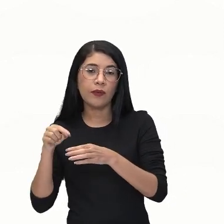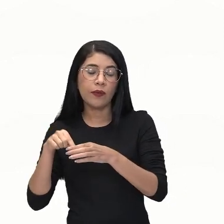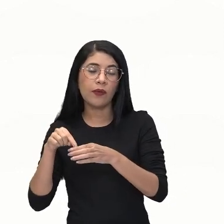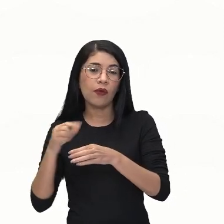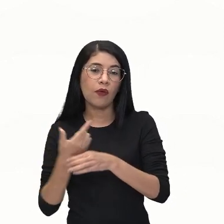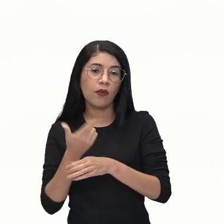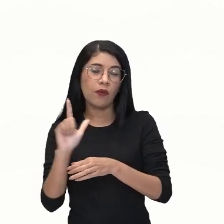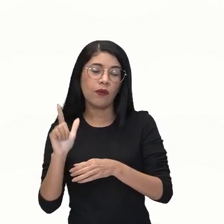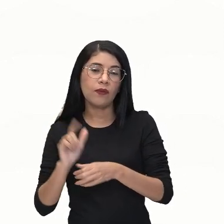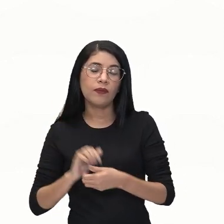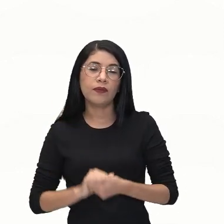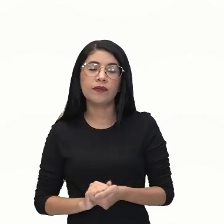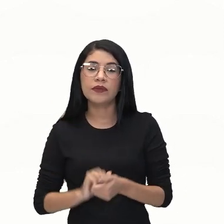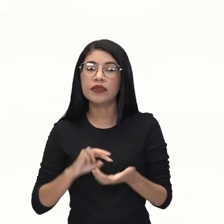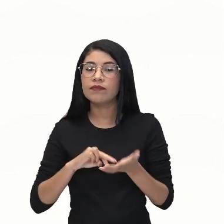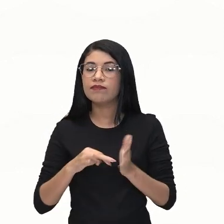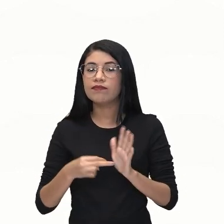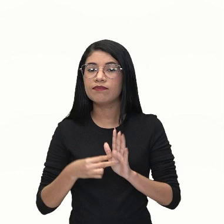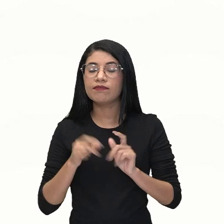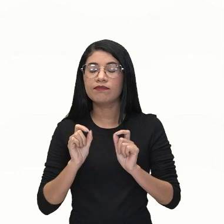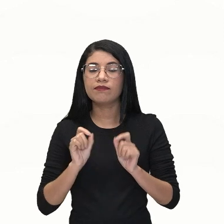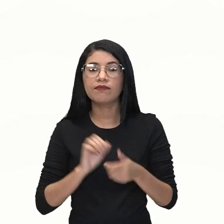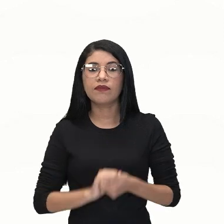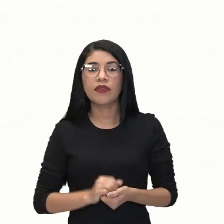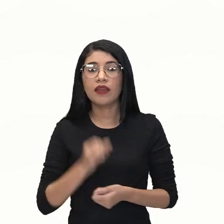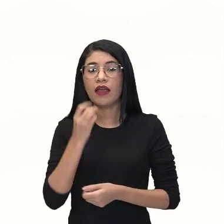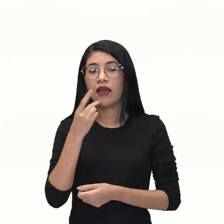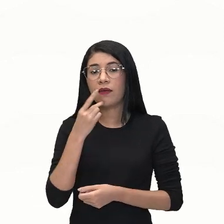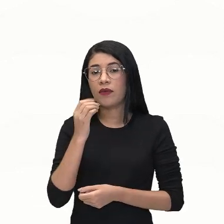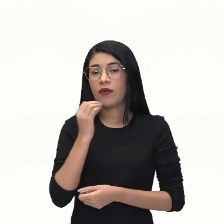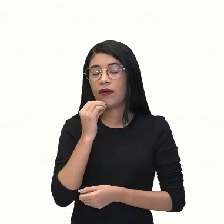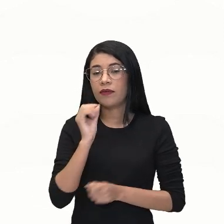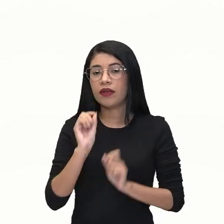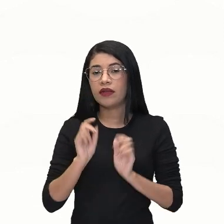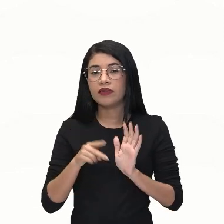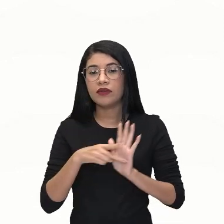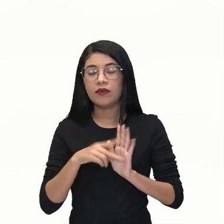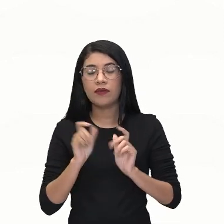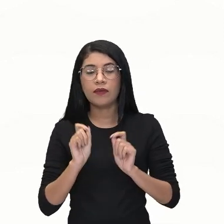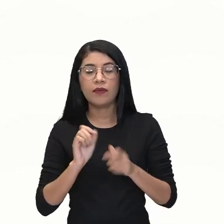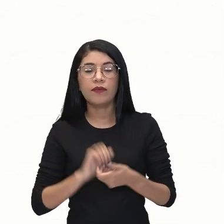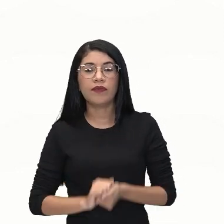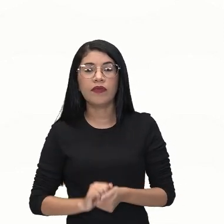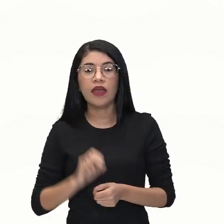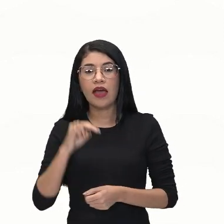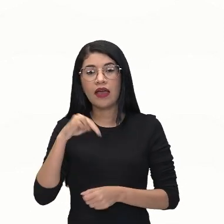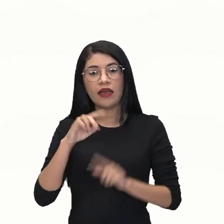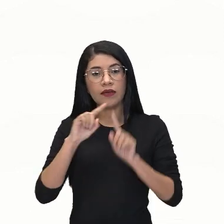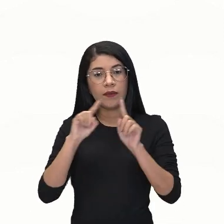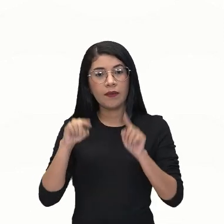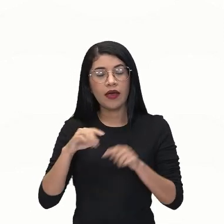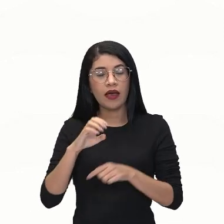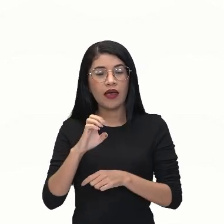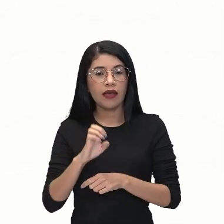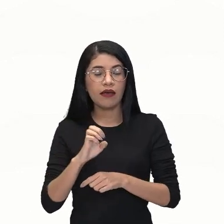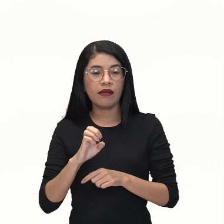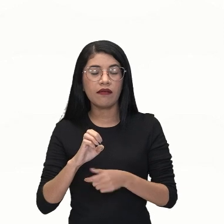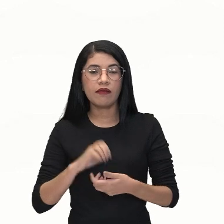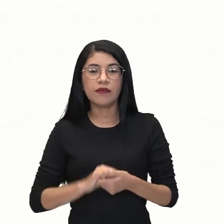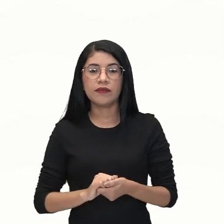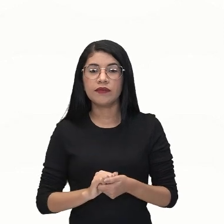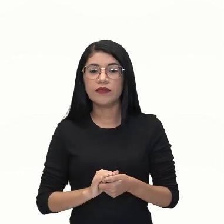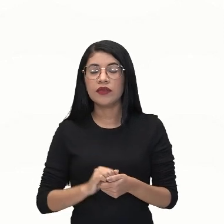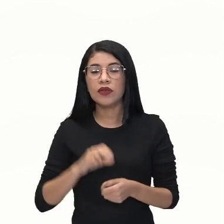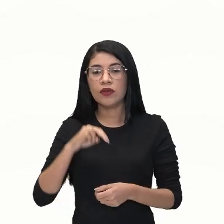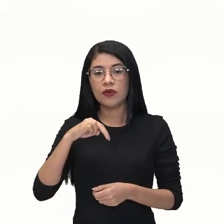conjunto universo. Ou seja, a probabilidade é igual ao número de elementos do evento